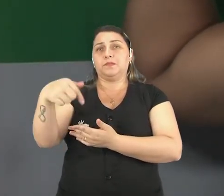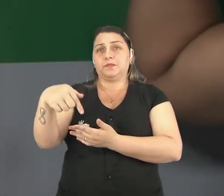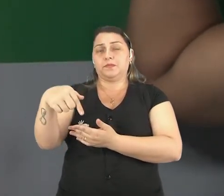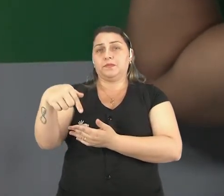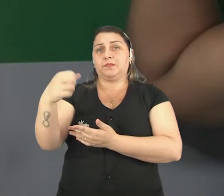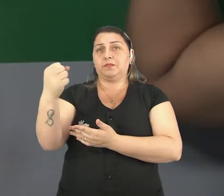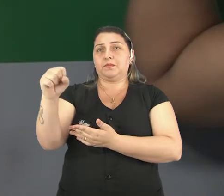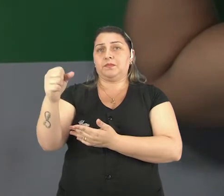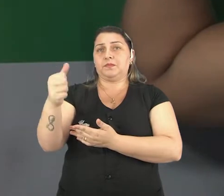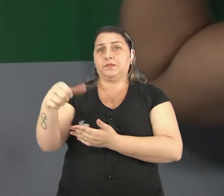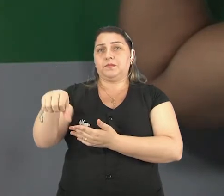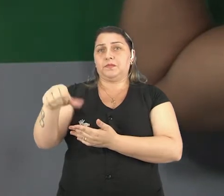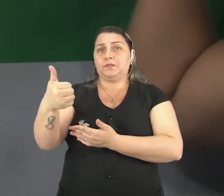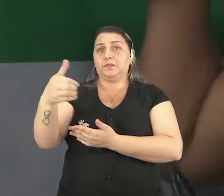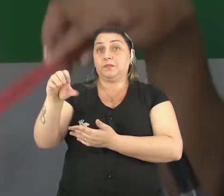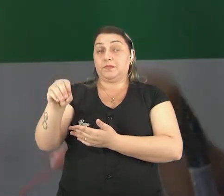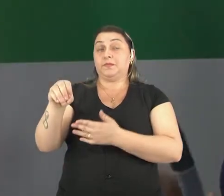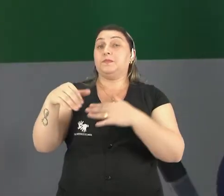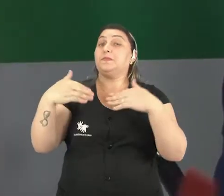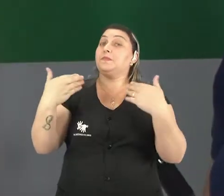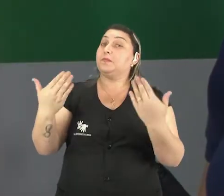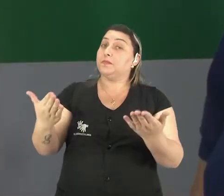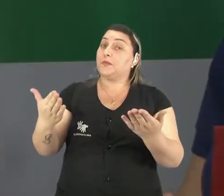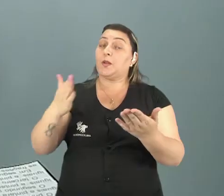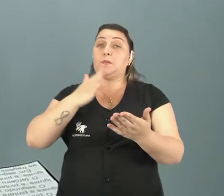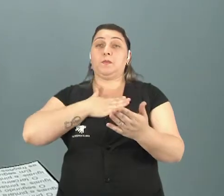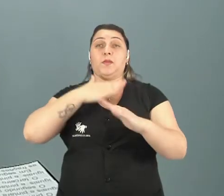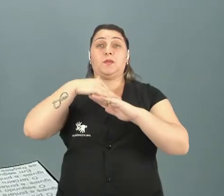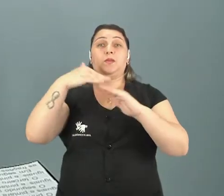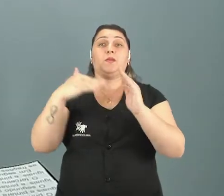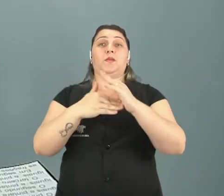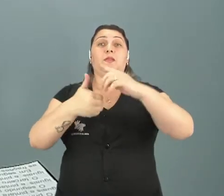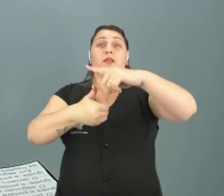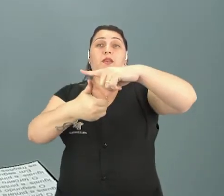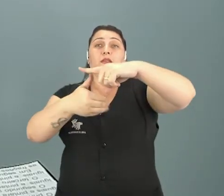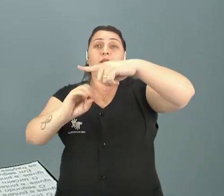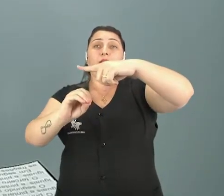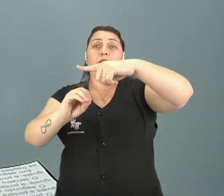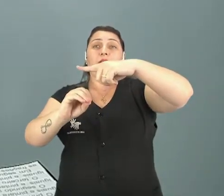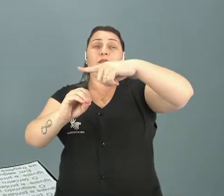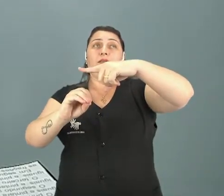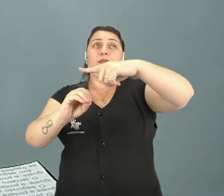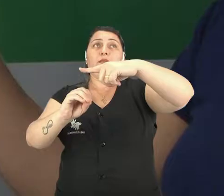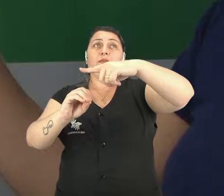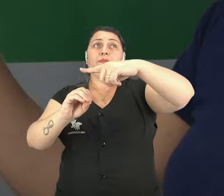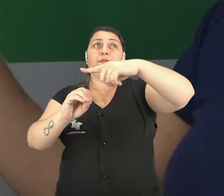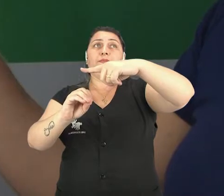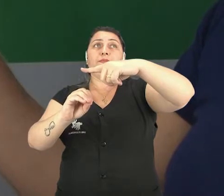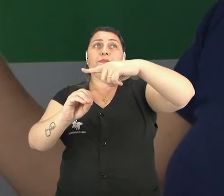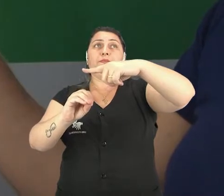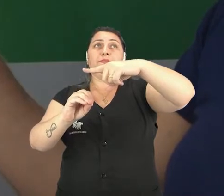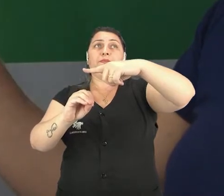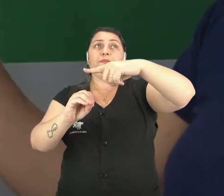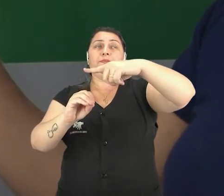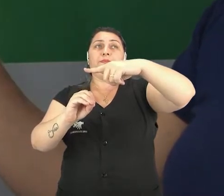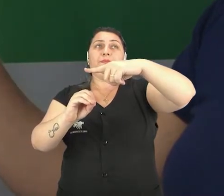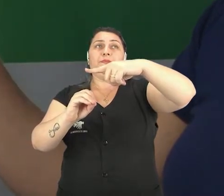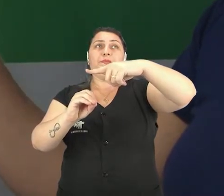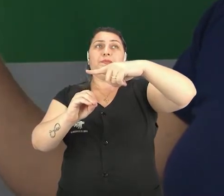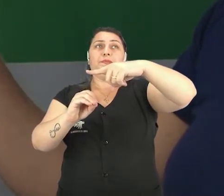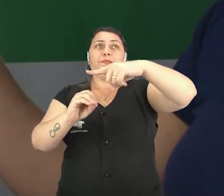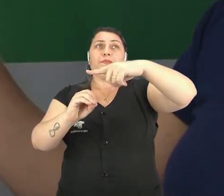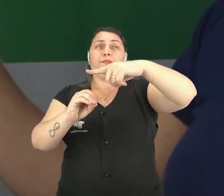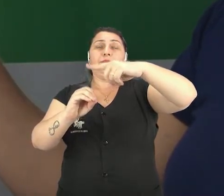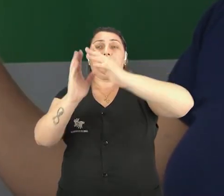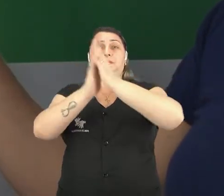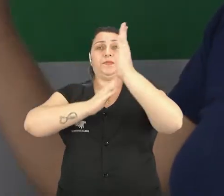6, 7, 8, 9, 10. O meu todo é 10. Então, sem contar a